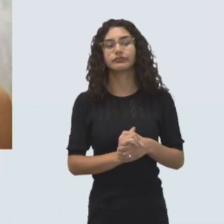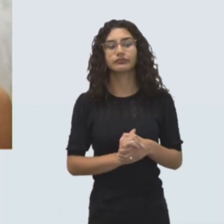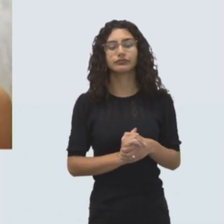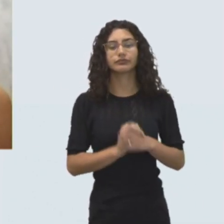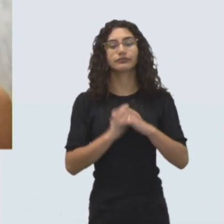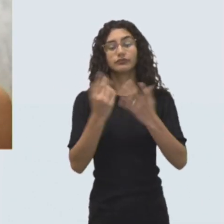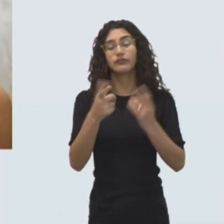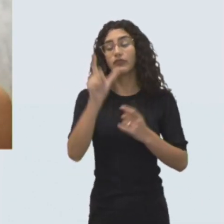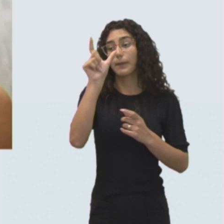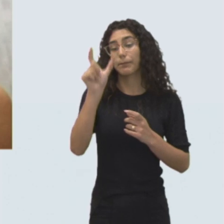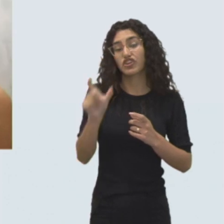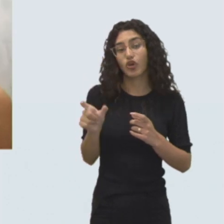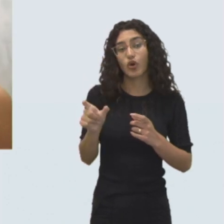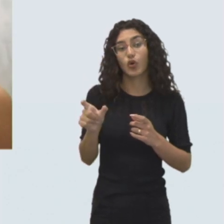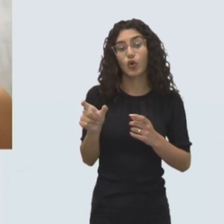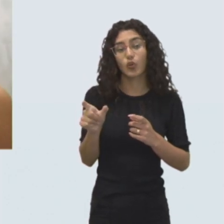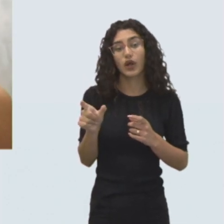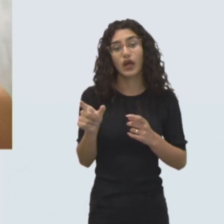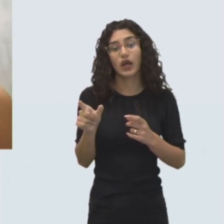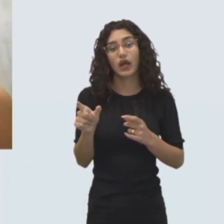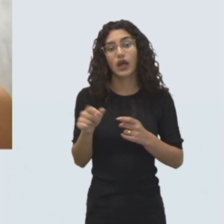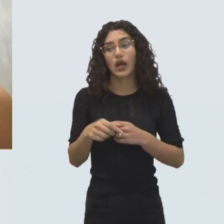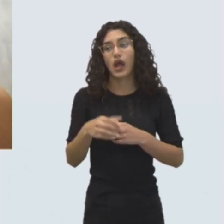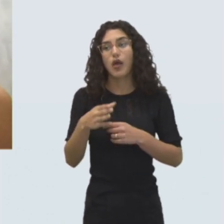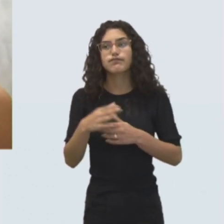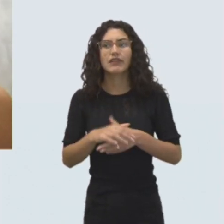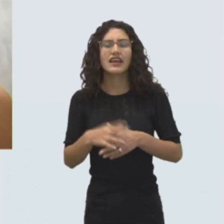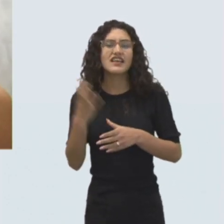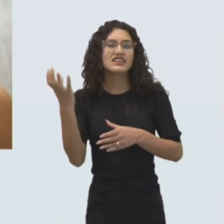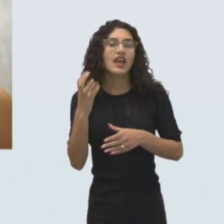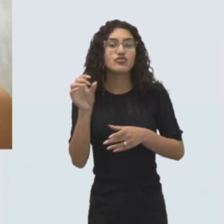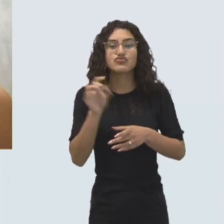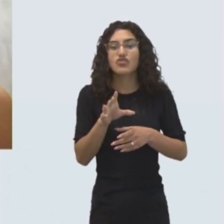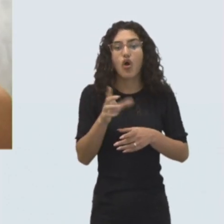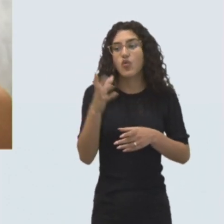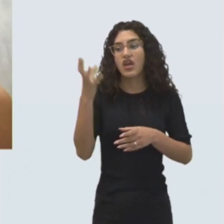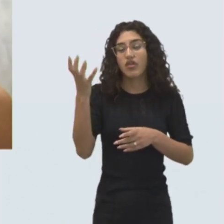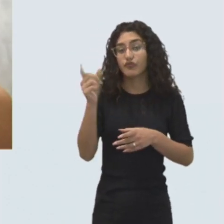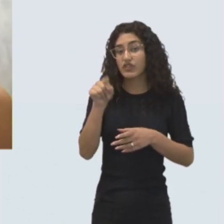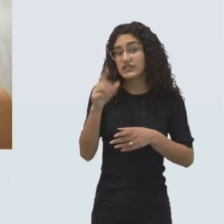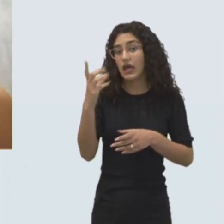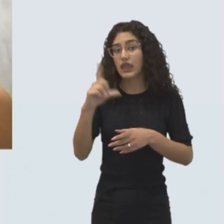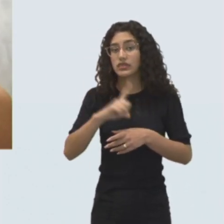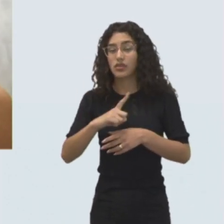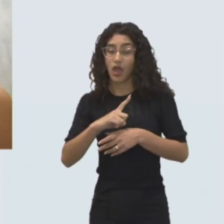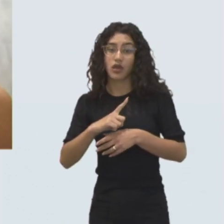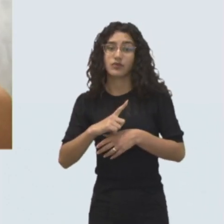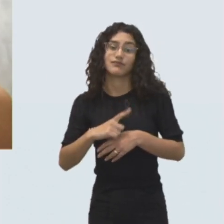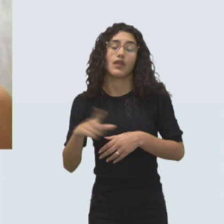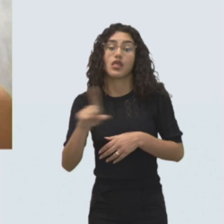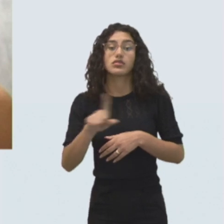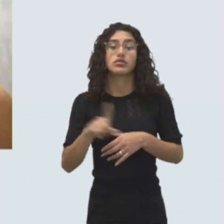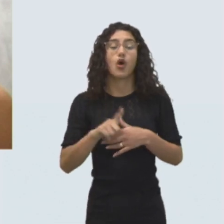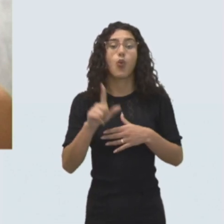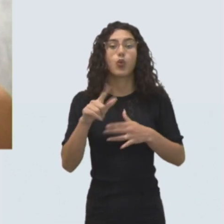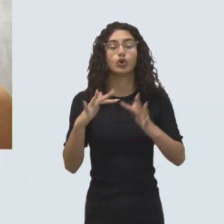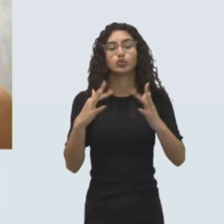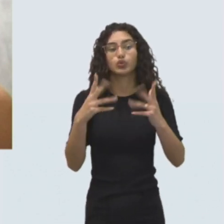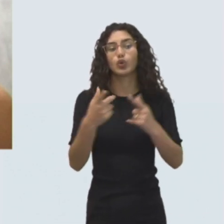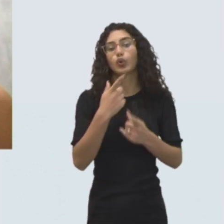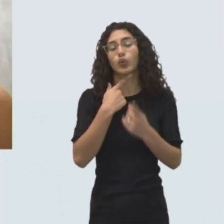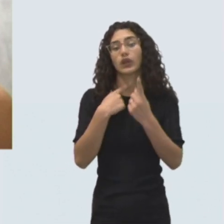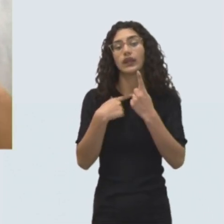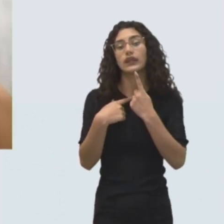É o cara, é o interesseiro, muitas vezes, né? Olha, não que todo